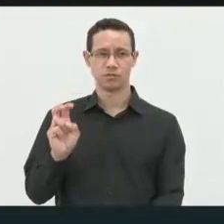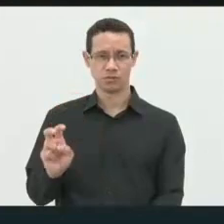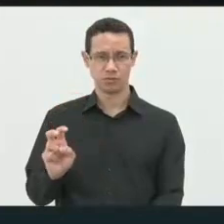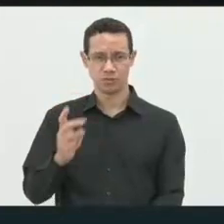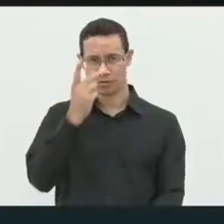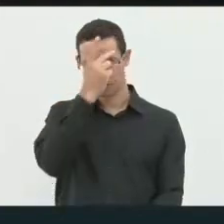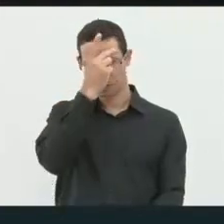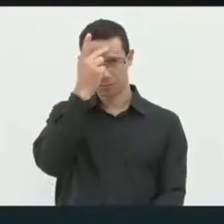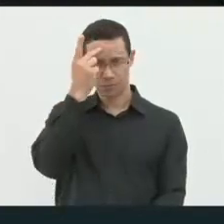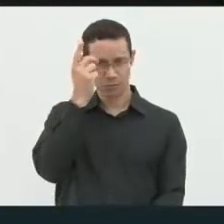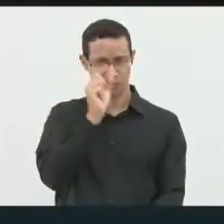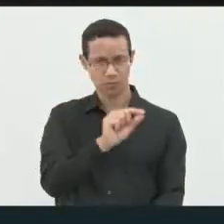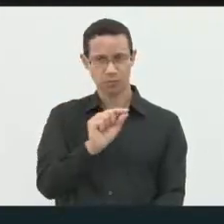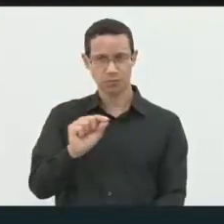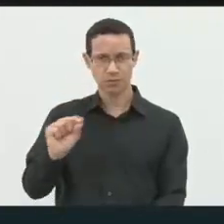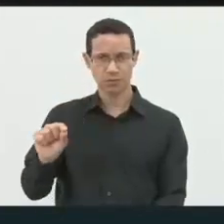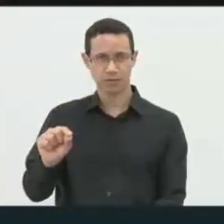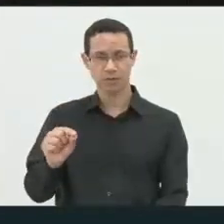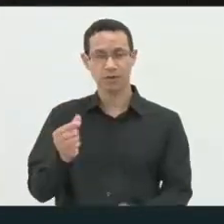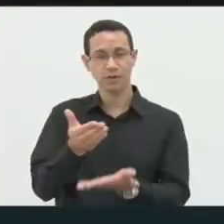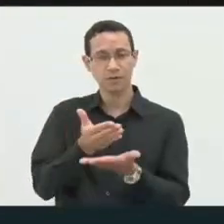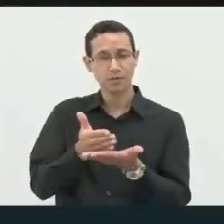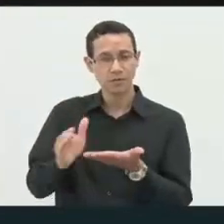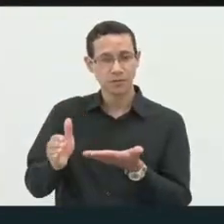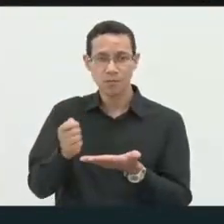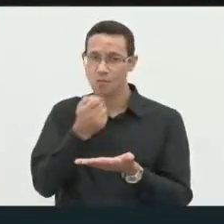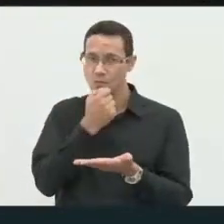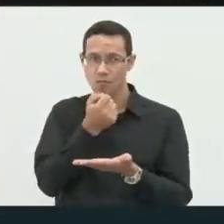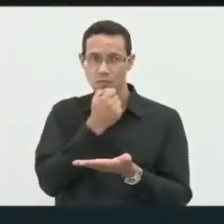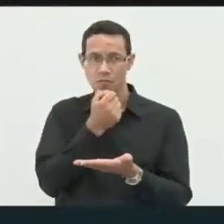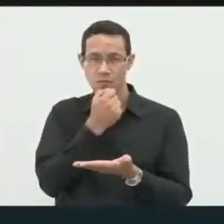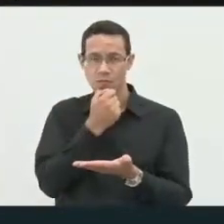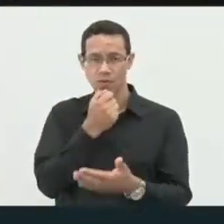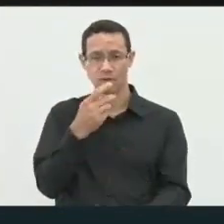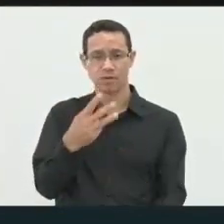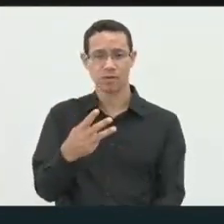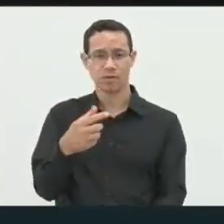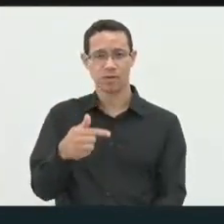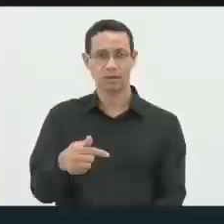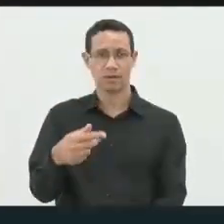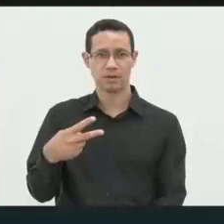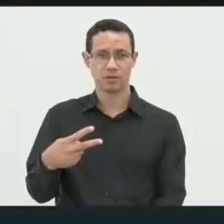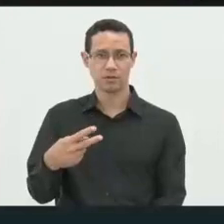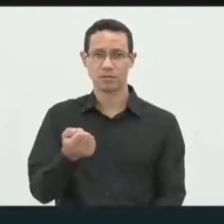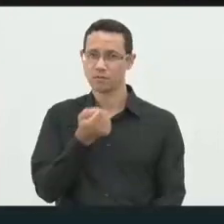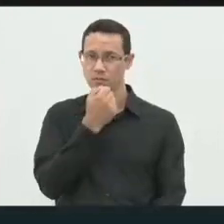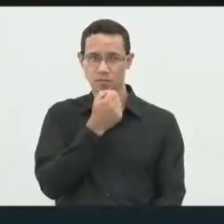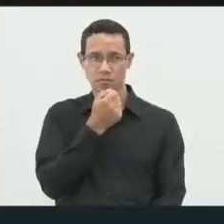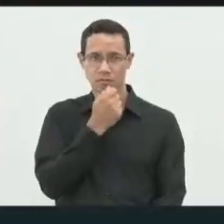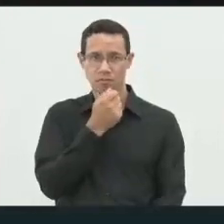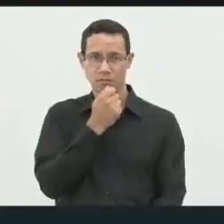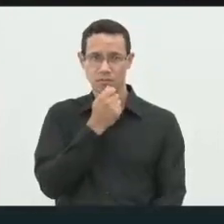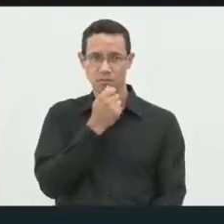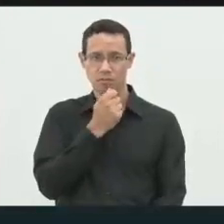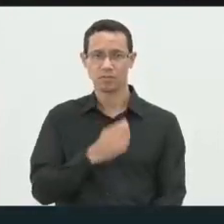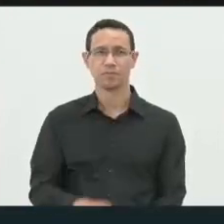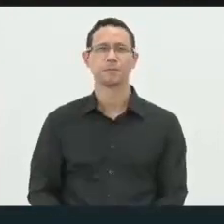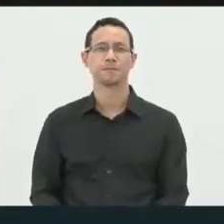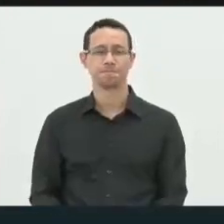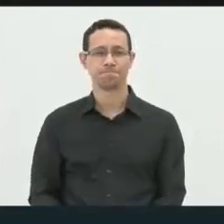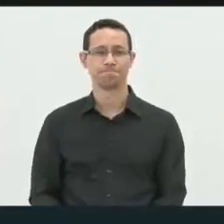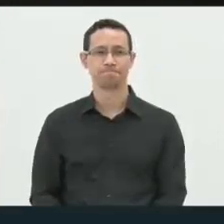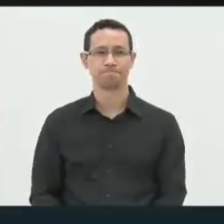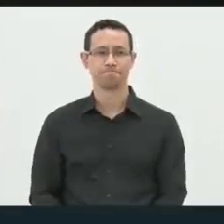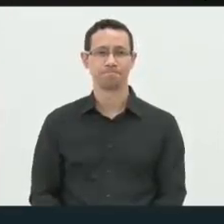restando 300 e tantos 372 se não me falha a memória a receber